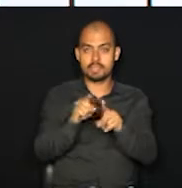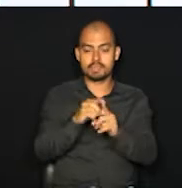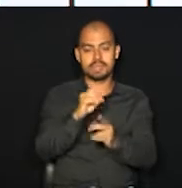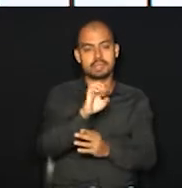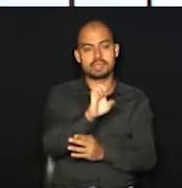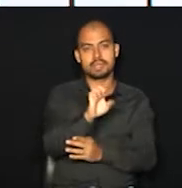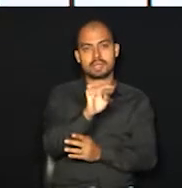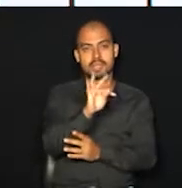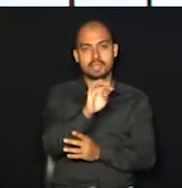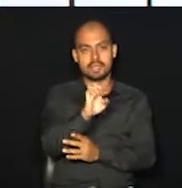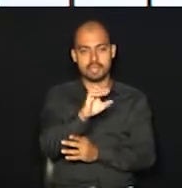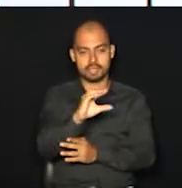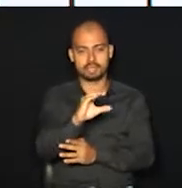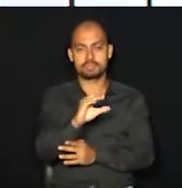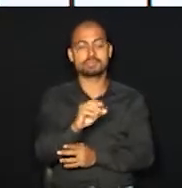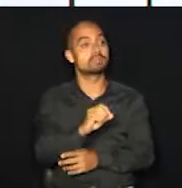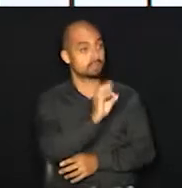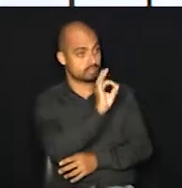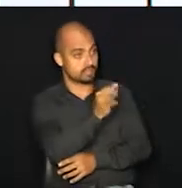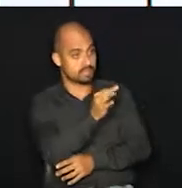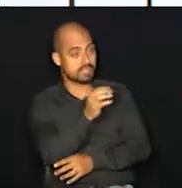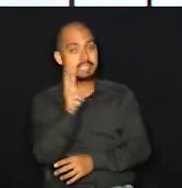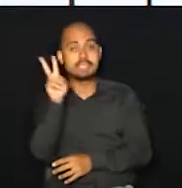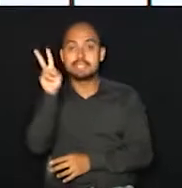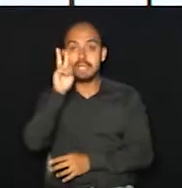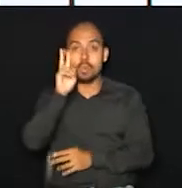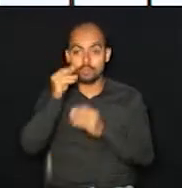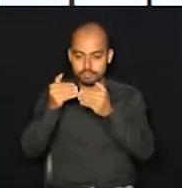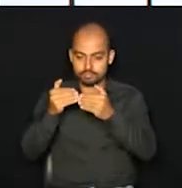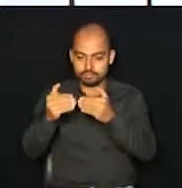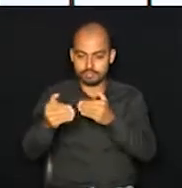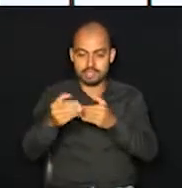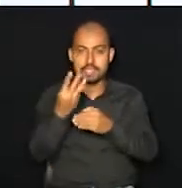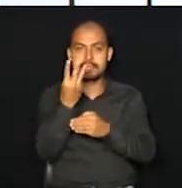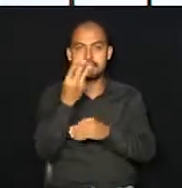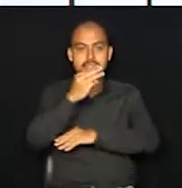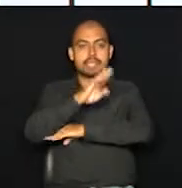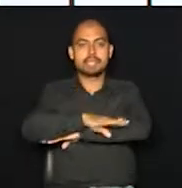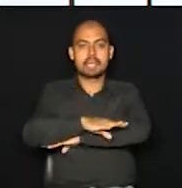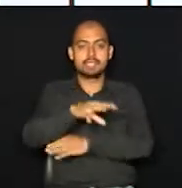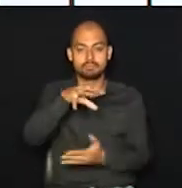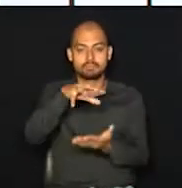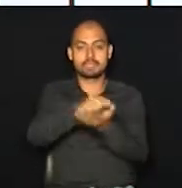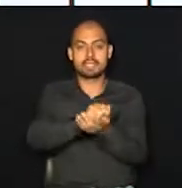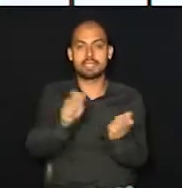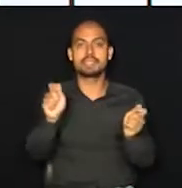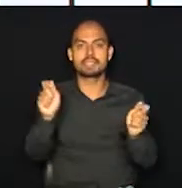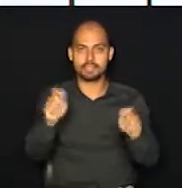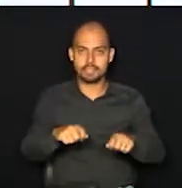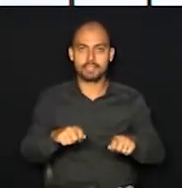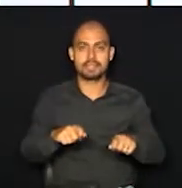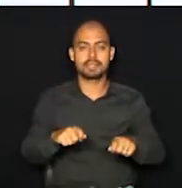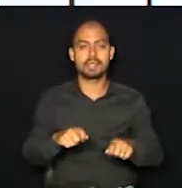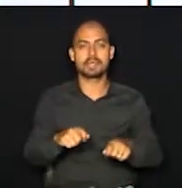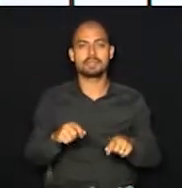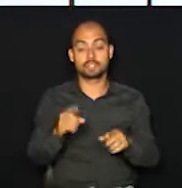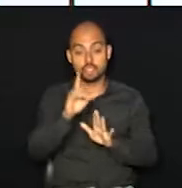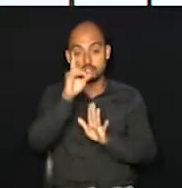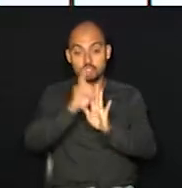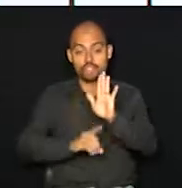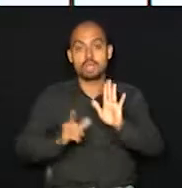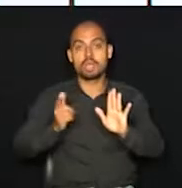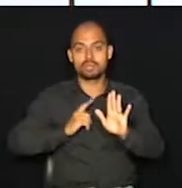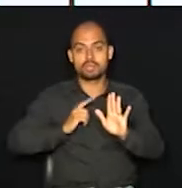até segunda-feira, 3 horas da tarde, ainda dá tempo para você que vai fazer a sua inscrição e tem direito a